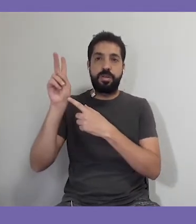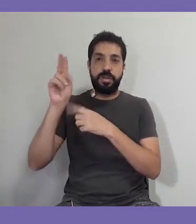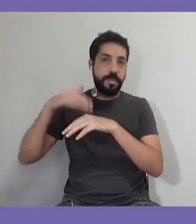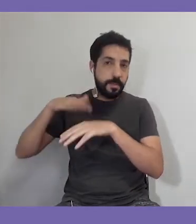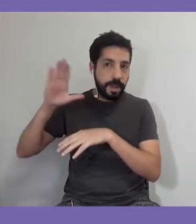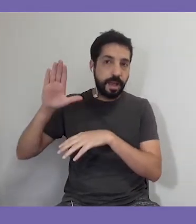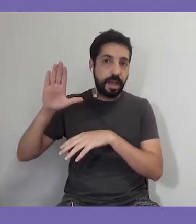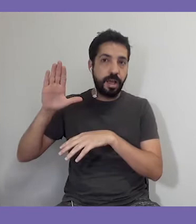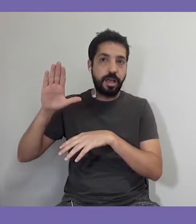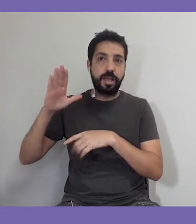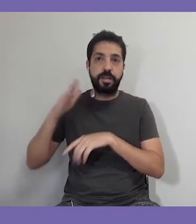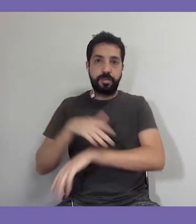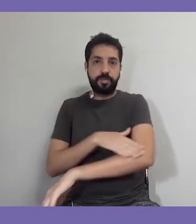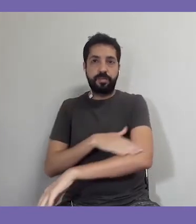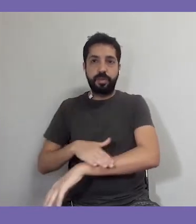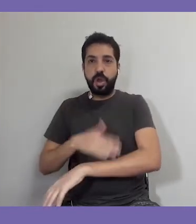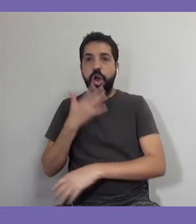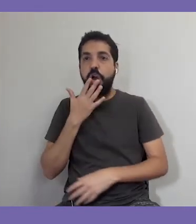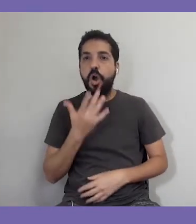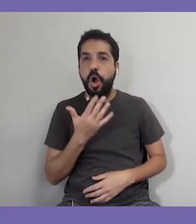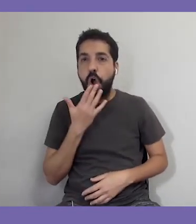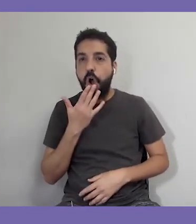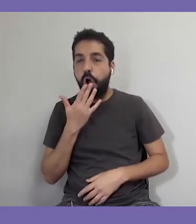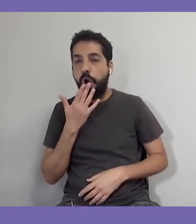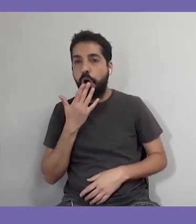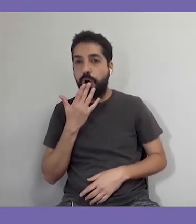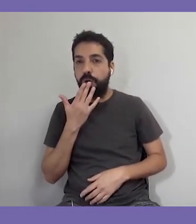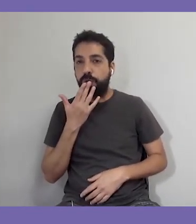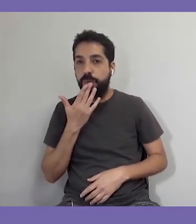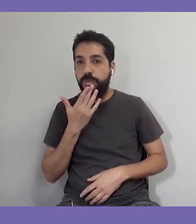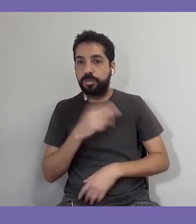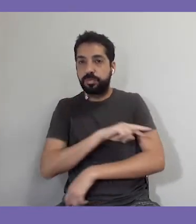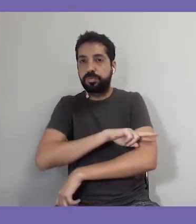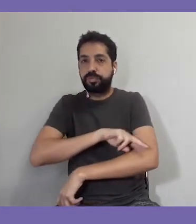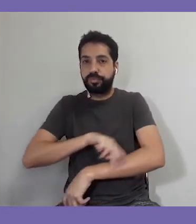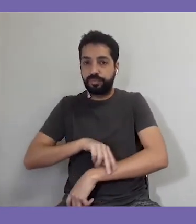não desvalorecer a minha cor, né? Pensar